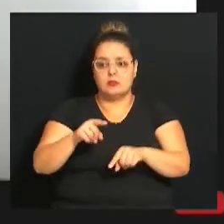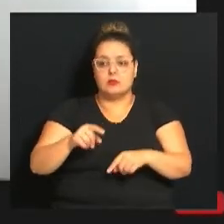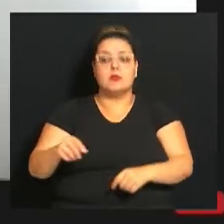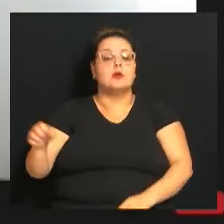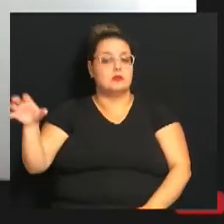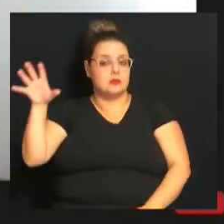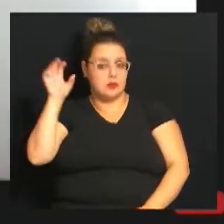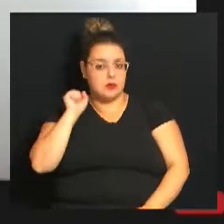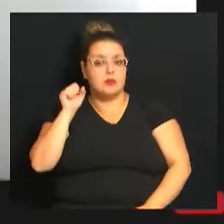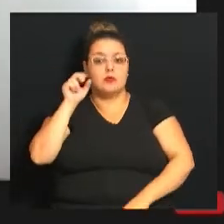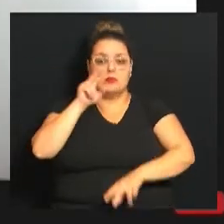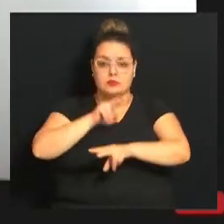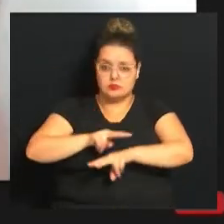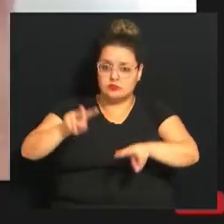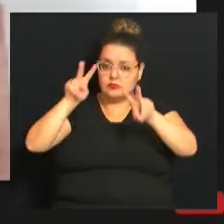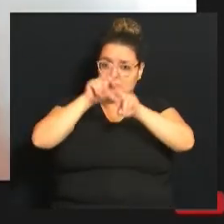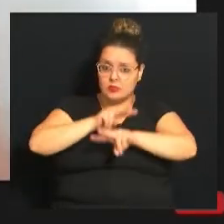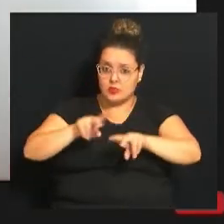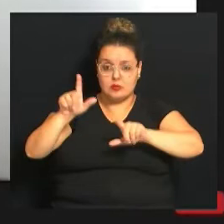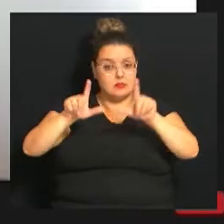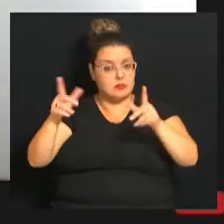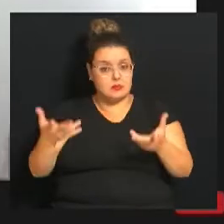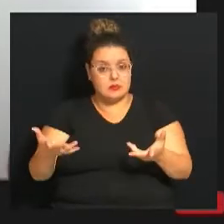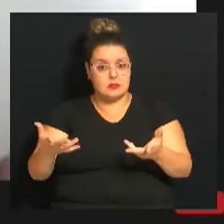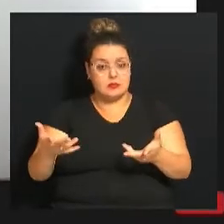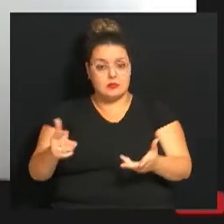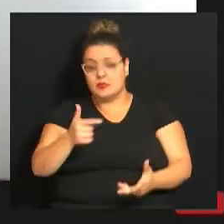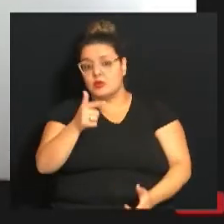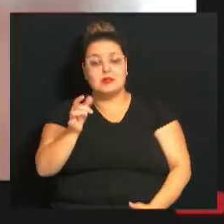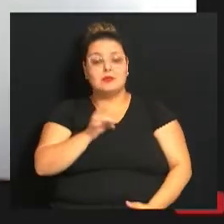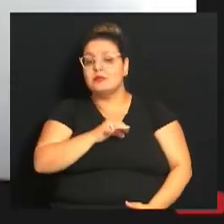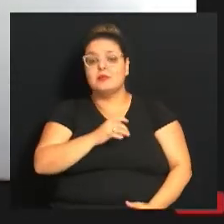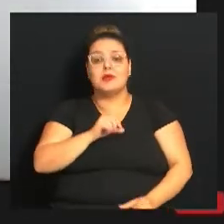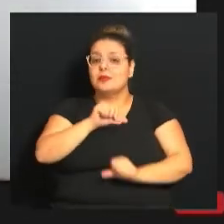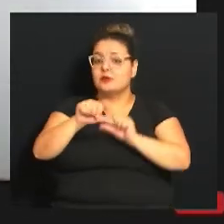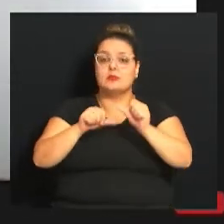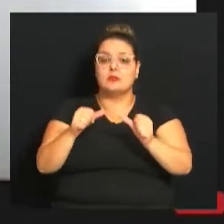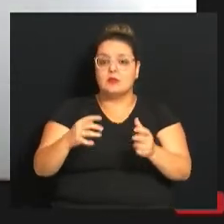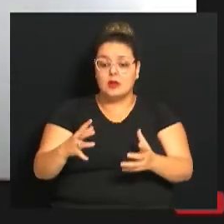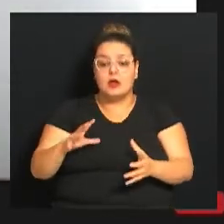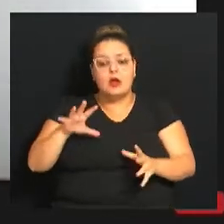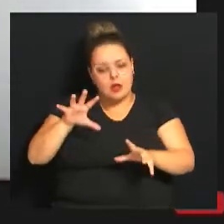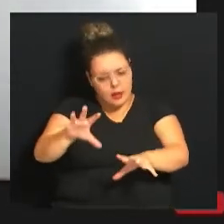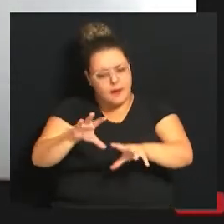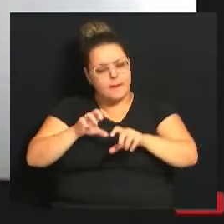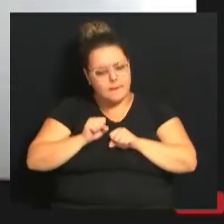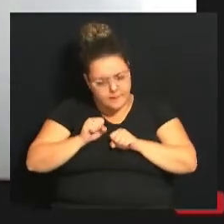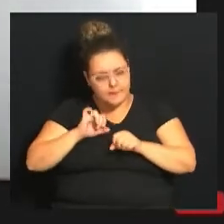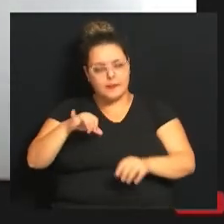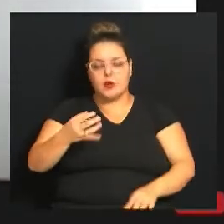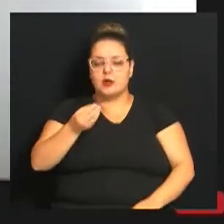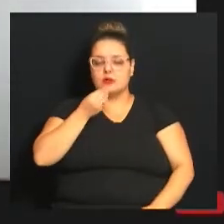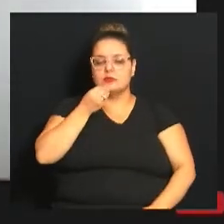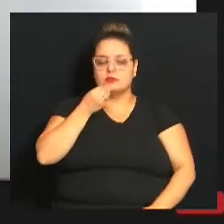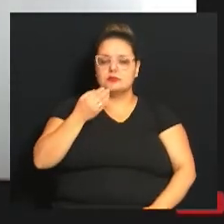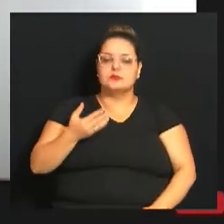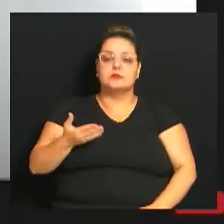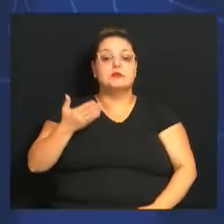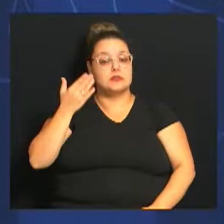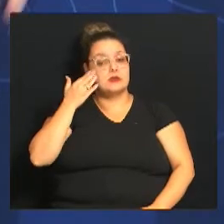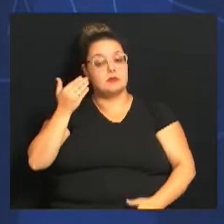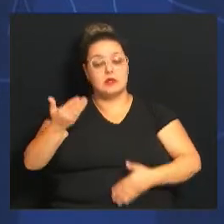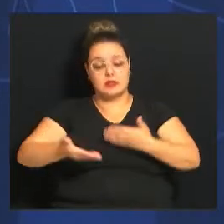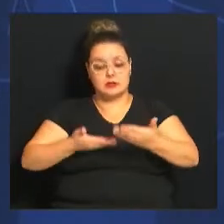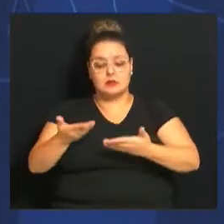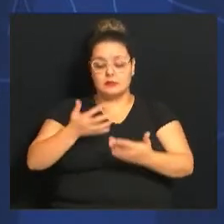também para a TV, né? Não ter medo da mudança, abraçar ela e saber como lidar com ela. Sem sombra de dúvidas. Agora, Edivaldo, sobre